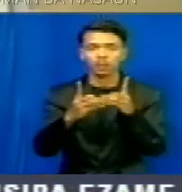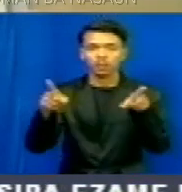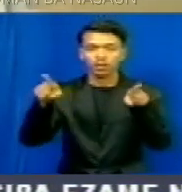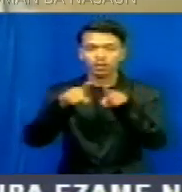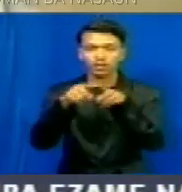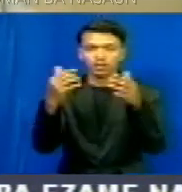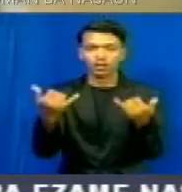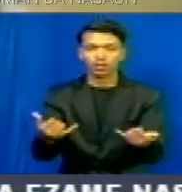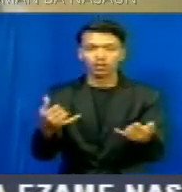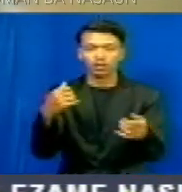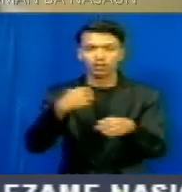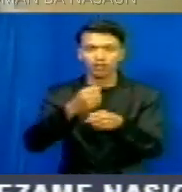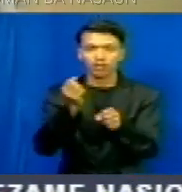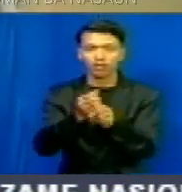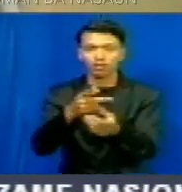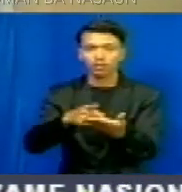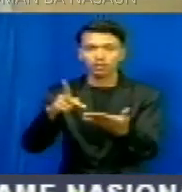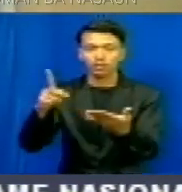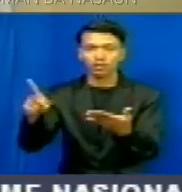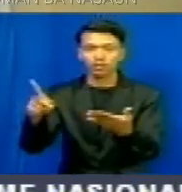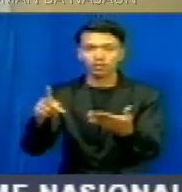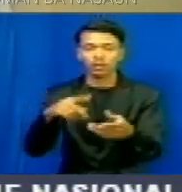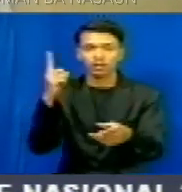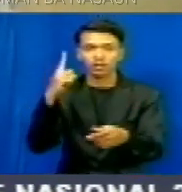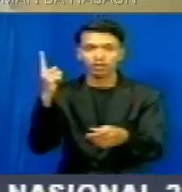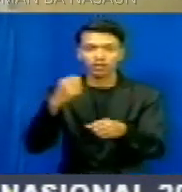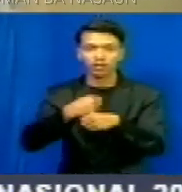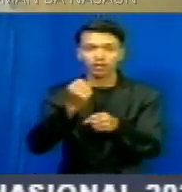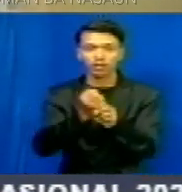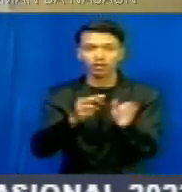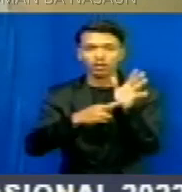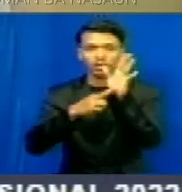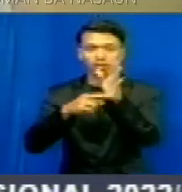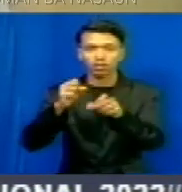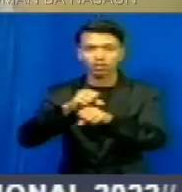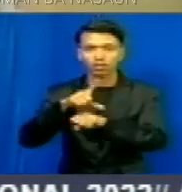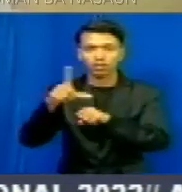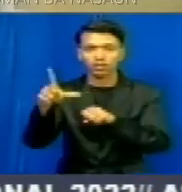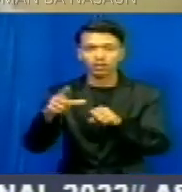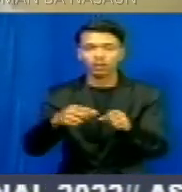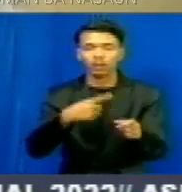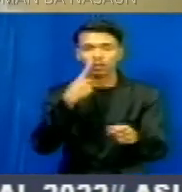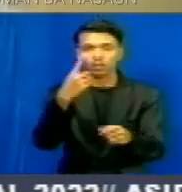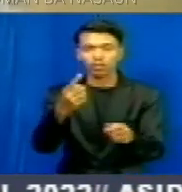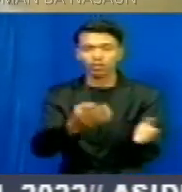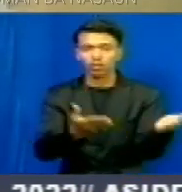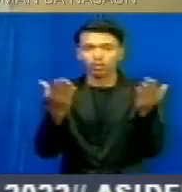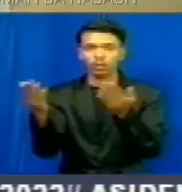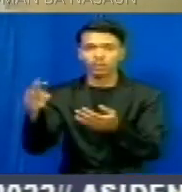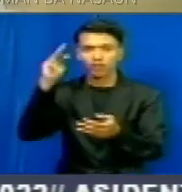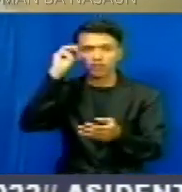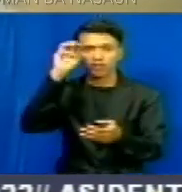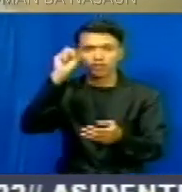andadau agora ita hal pagamento dadau ita na fatin hal relatori sosial lur relata bai he MSSI